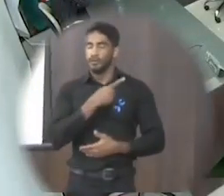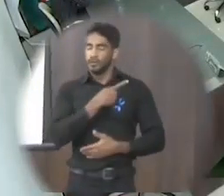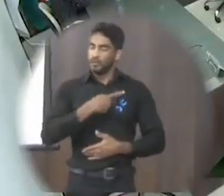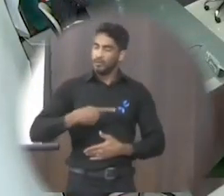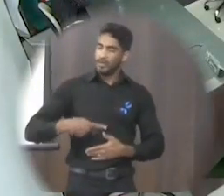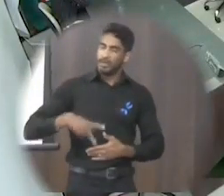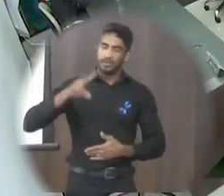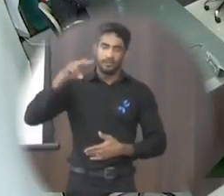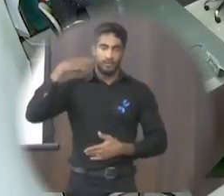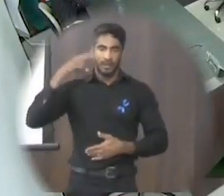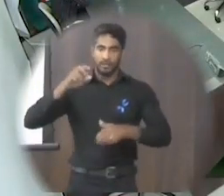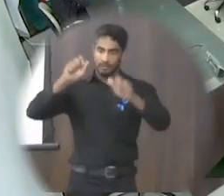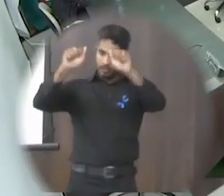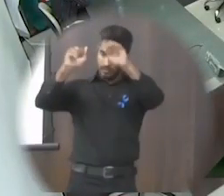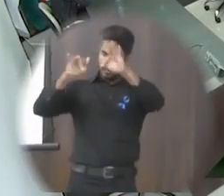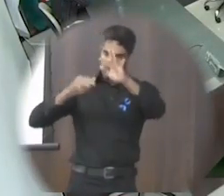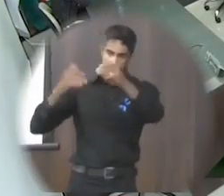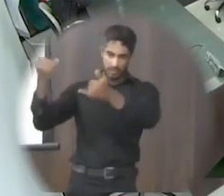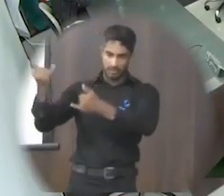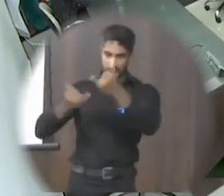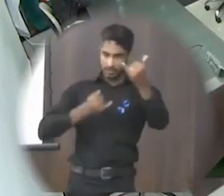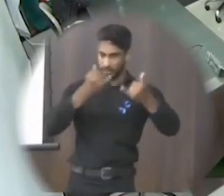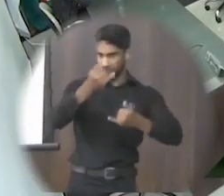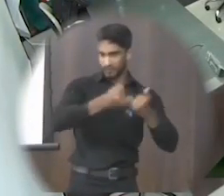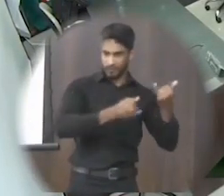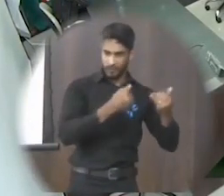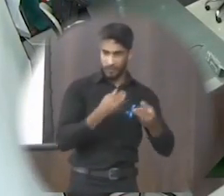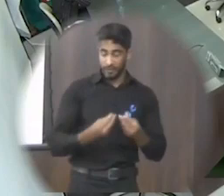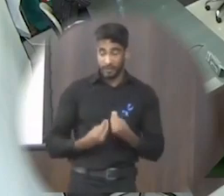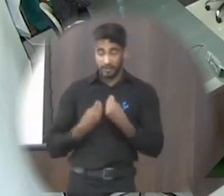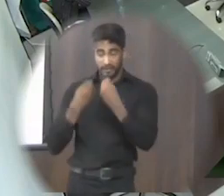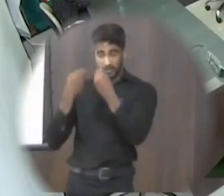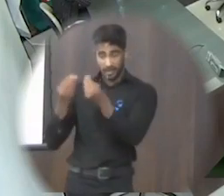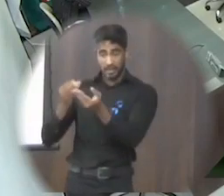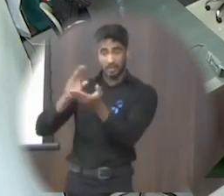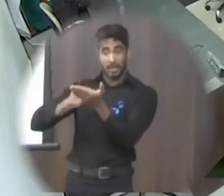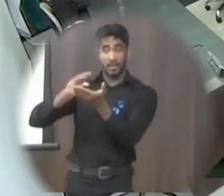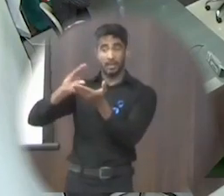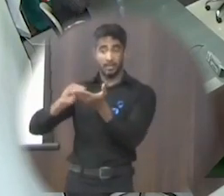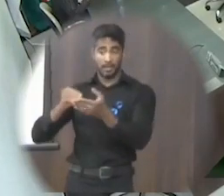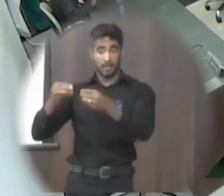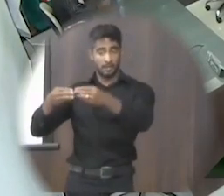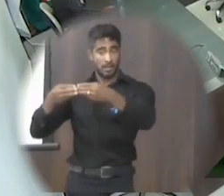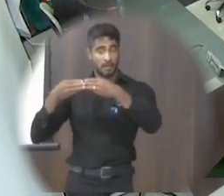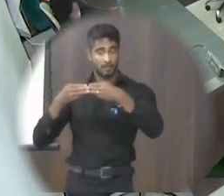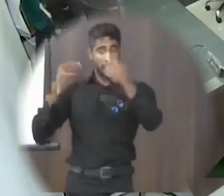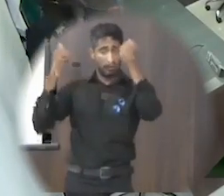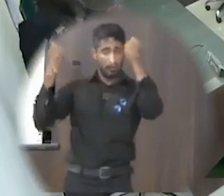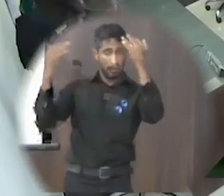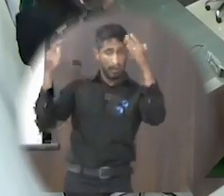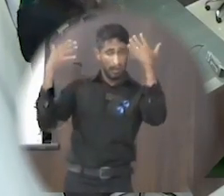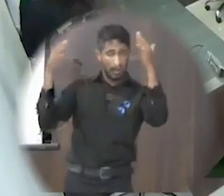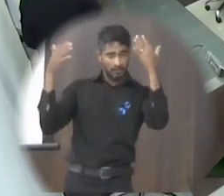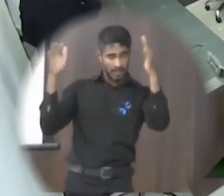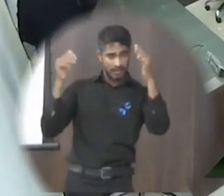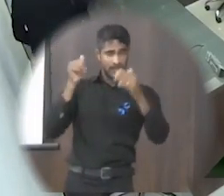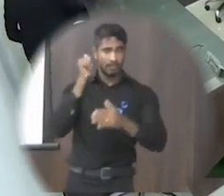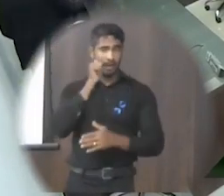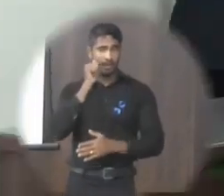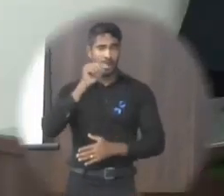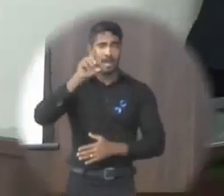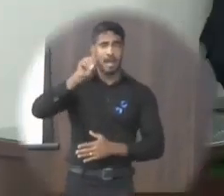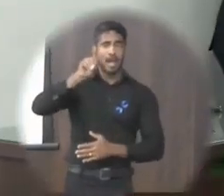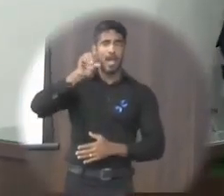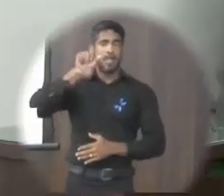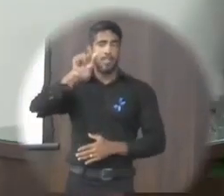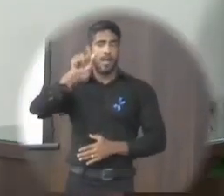presidente, o vereador subassinado vem após ouvir o plenário, na forma regimental, requerer que conste em ata moção com voto de congratulação com a senhora Daniela